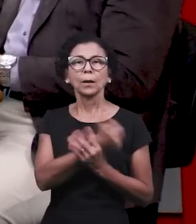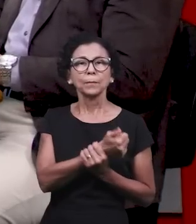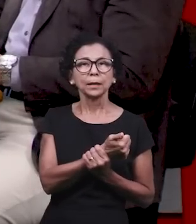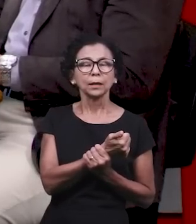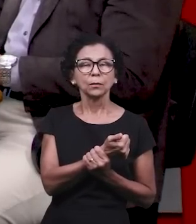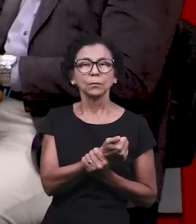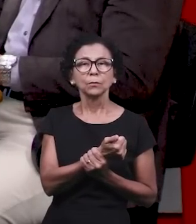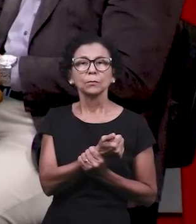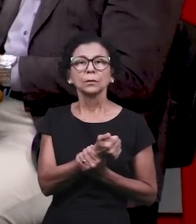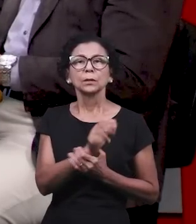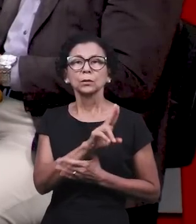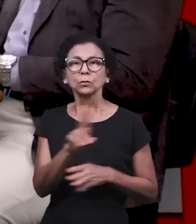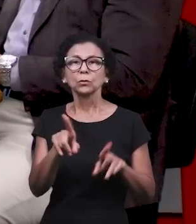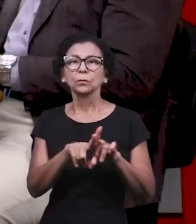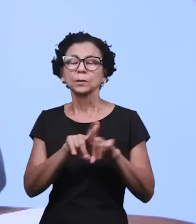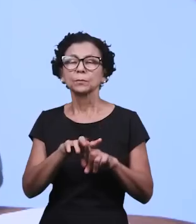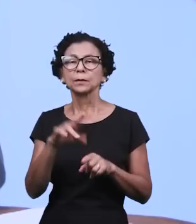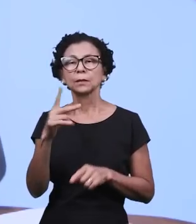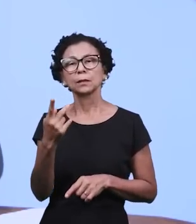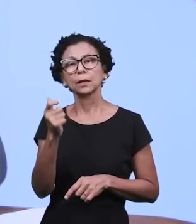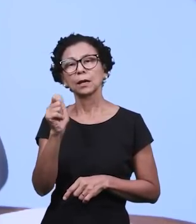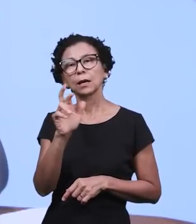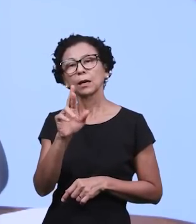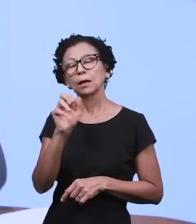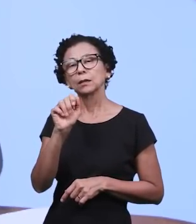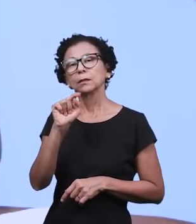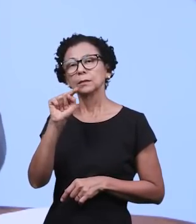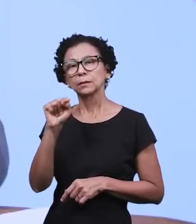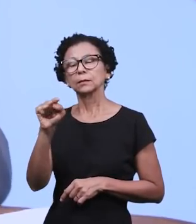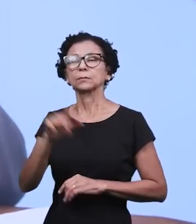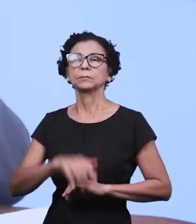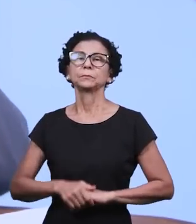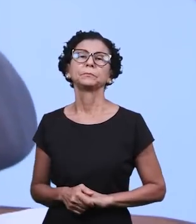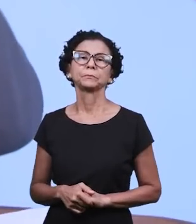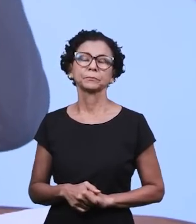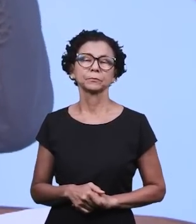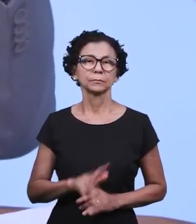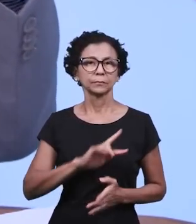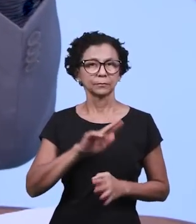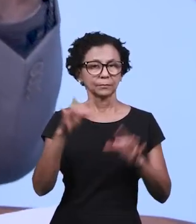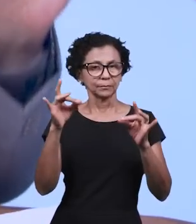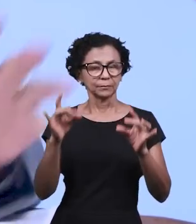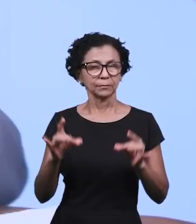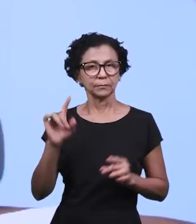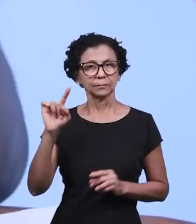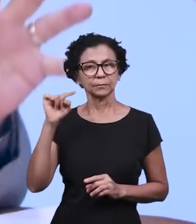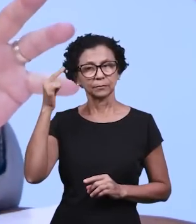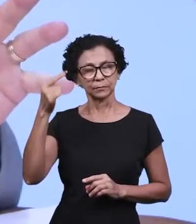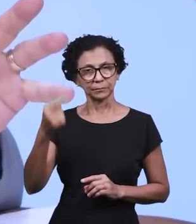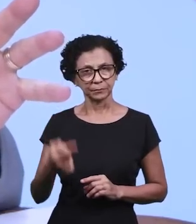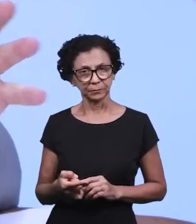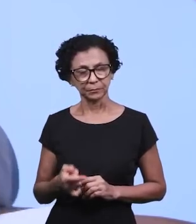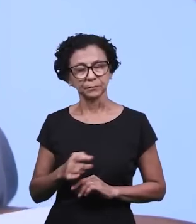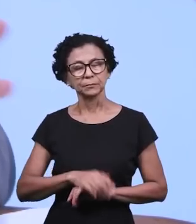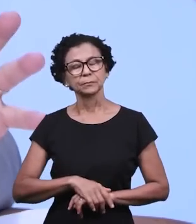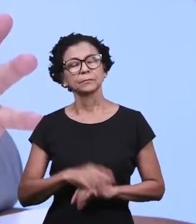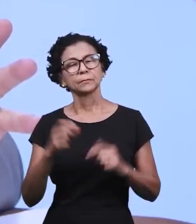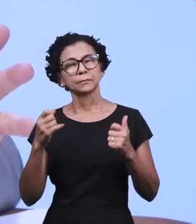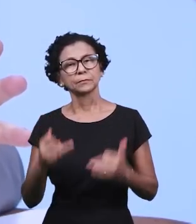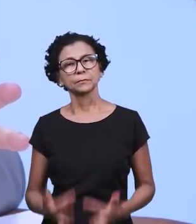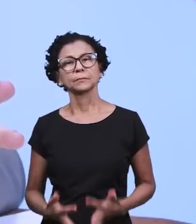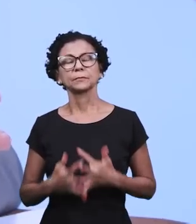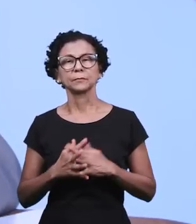acima, ele estava a oriente ou à direita, quem olha no mapa, não é? Então, Ur estava mais abaixo de